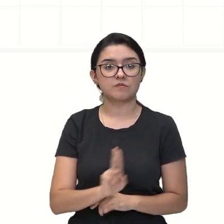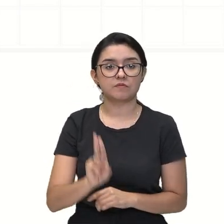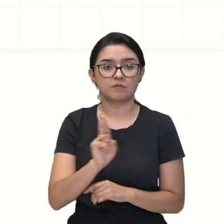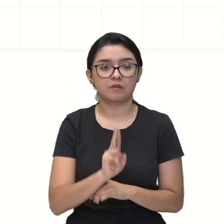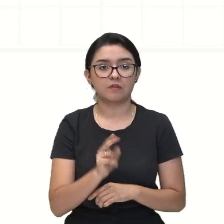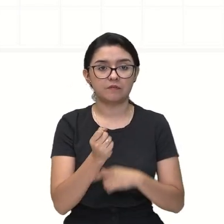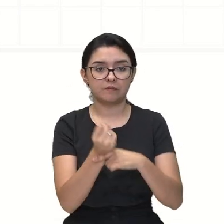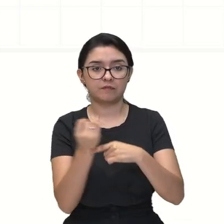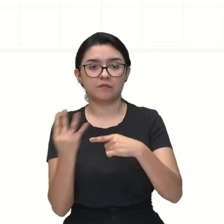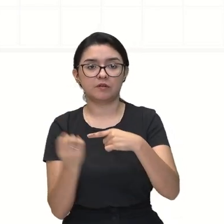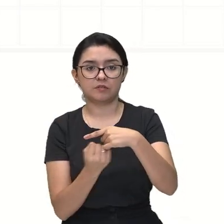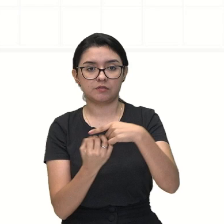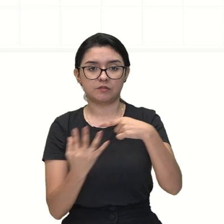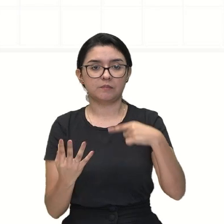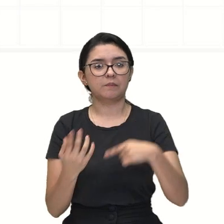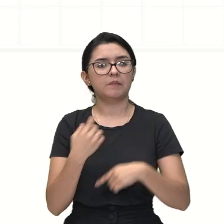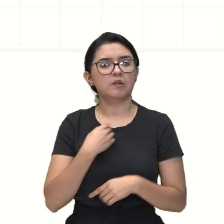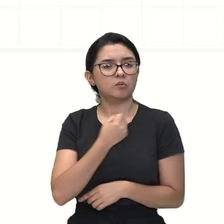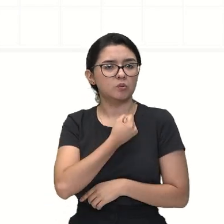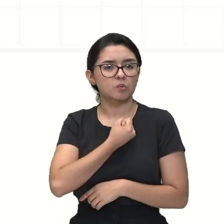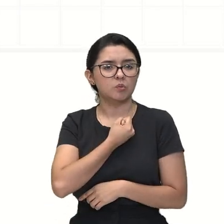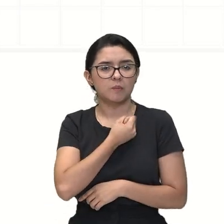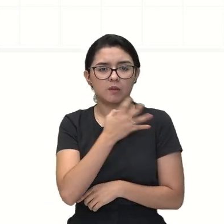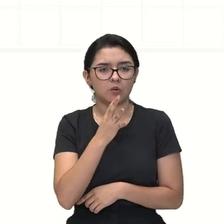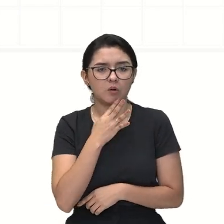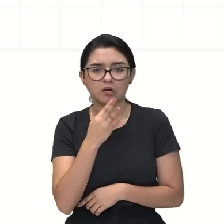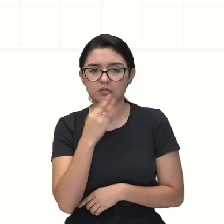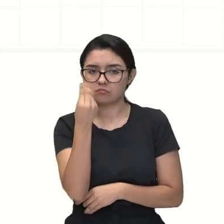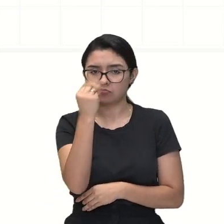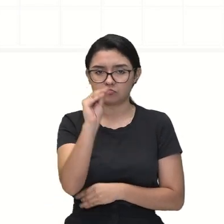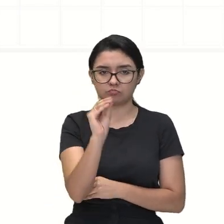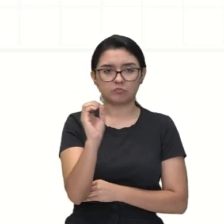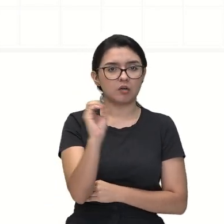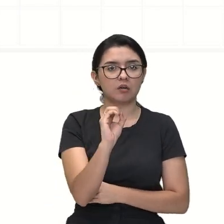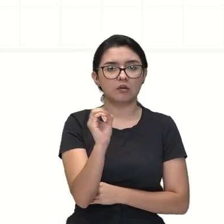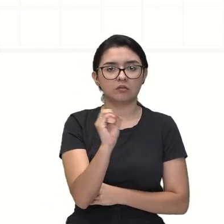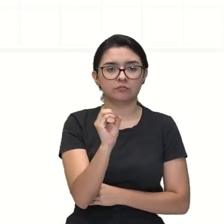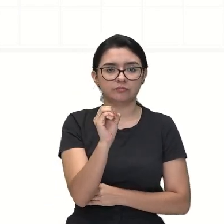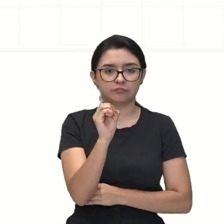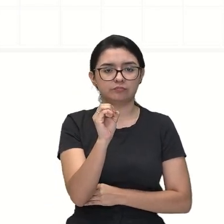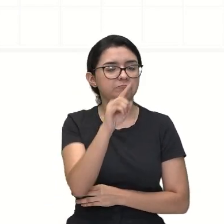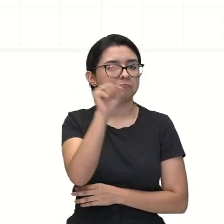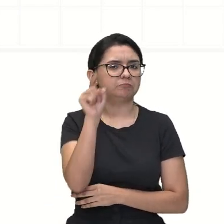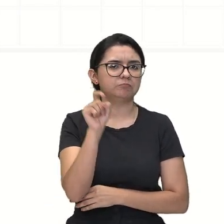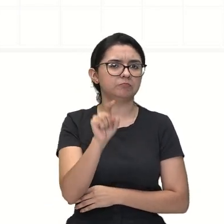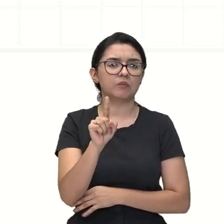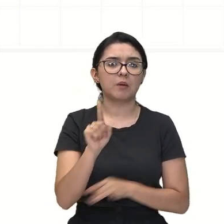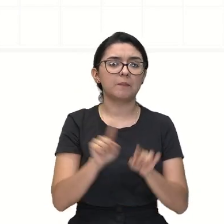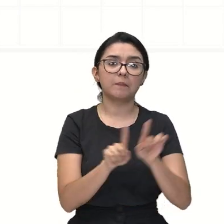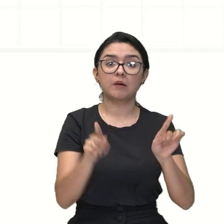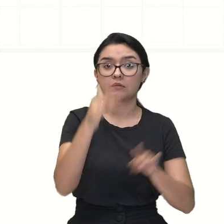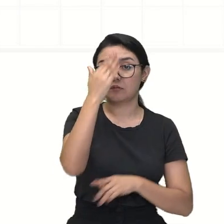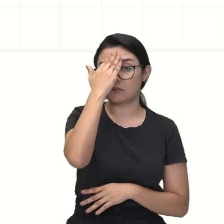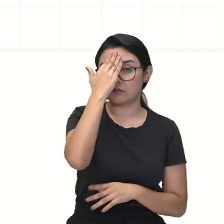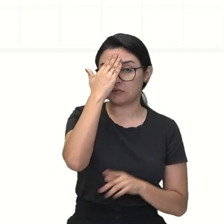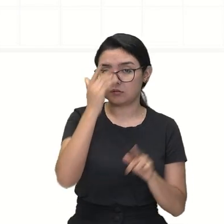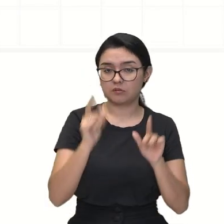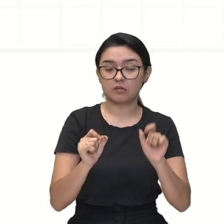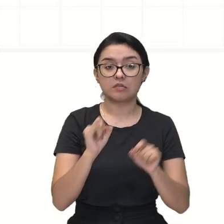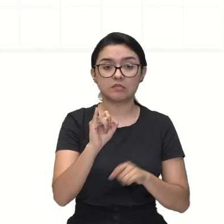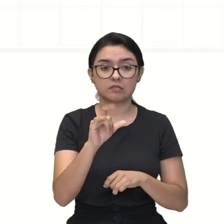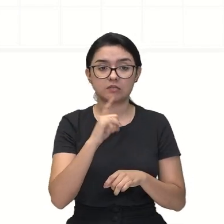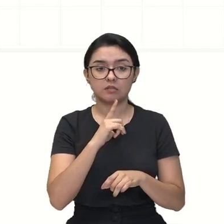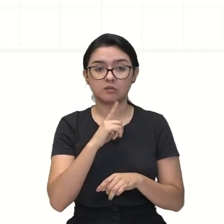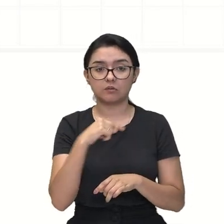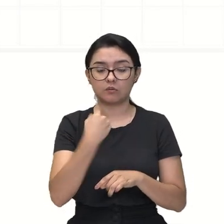um número que nós não conhecemos ainda, certo? Só sei o seguinte, que quando nós